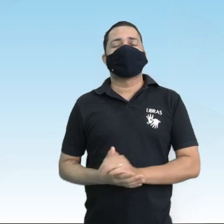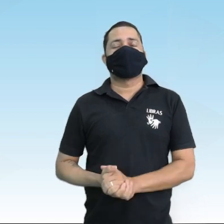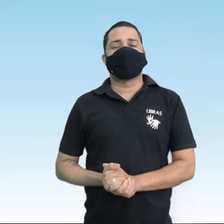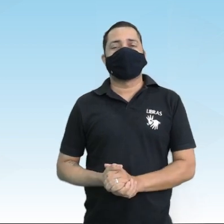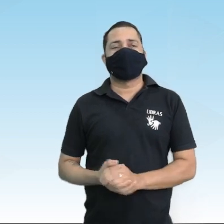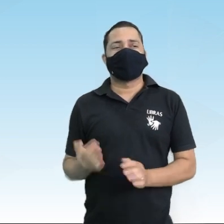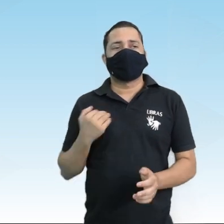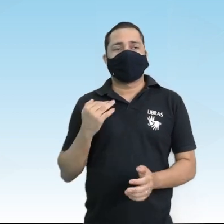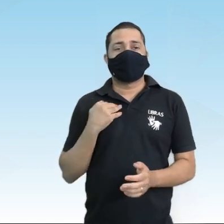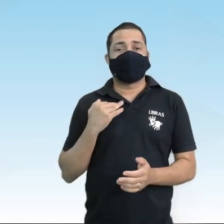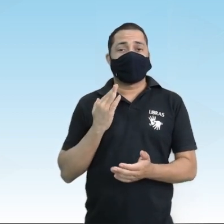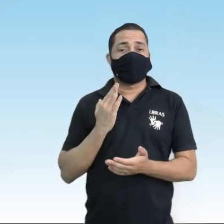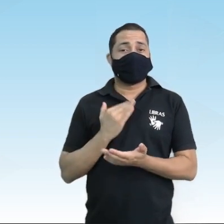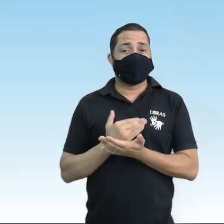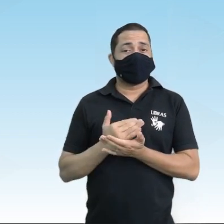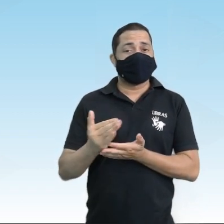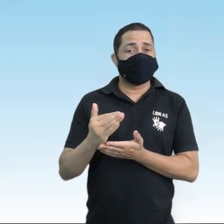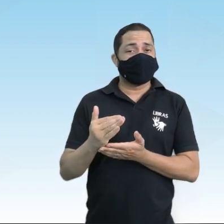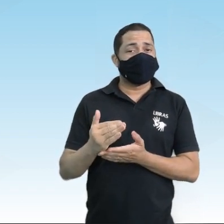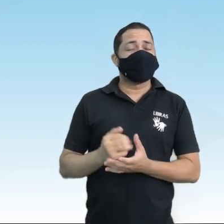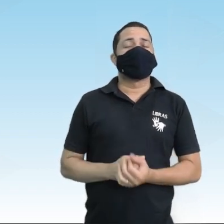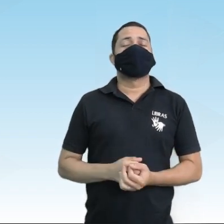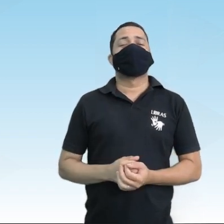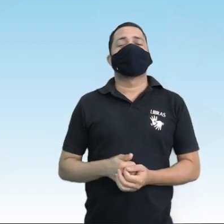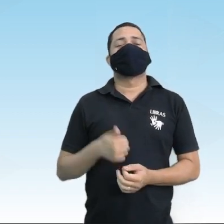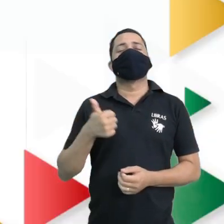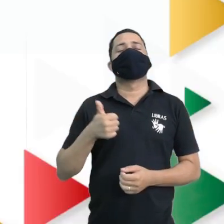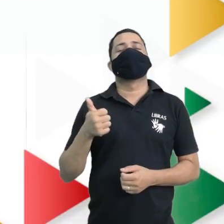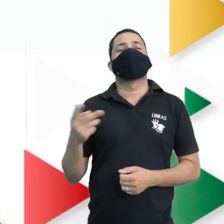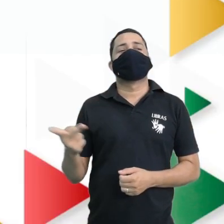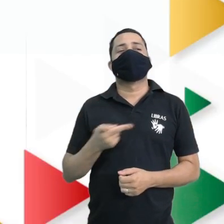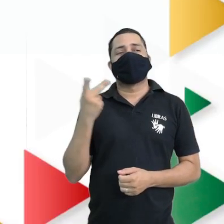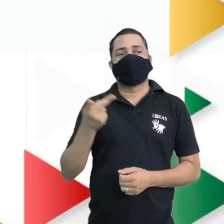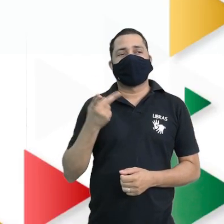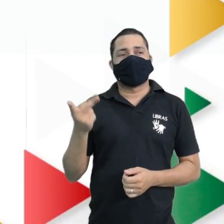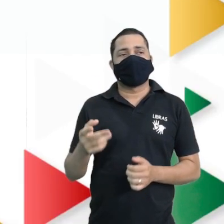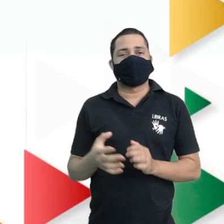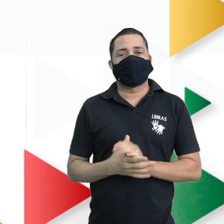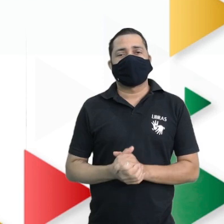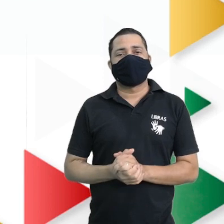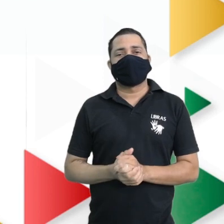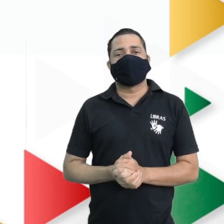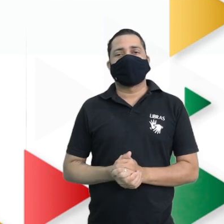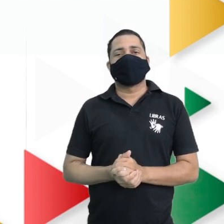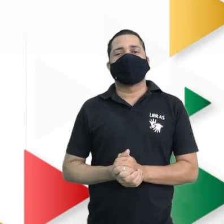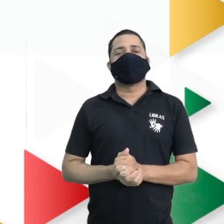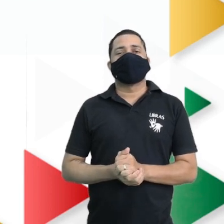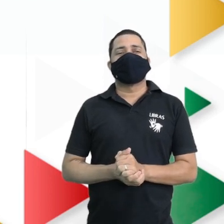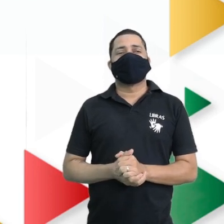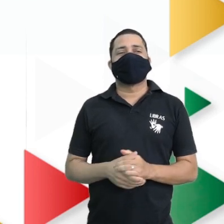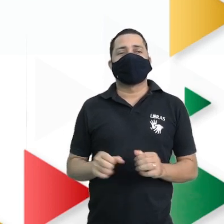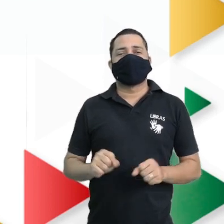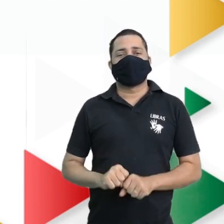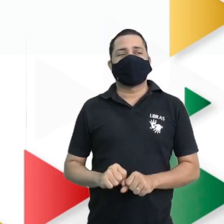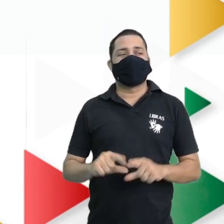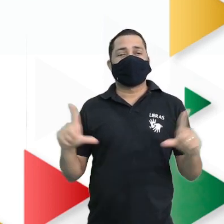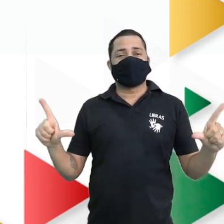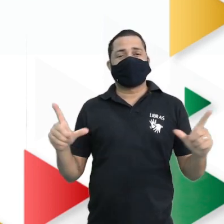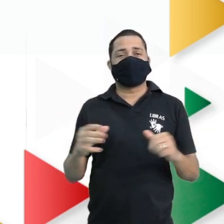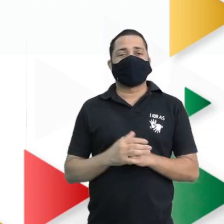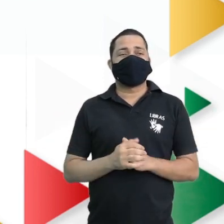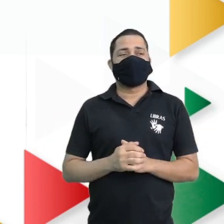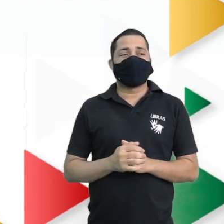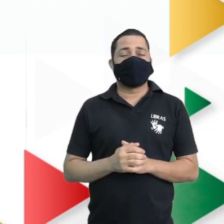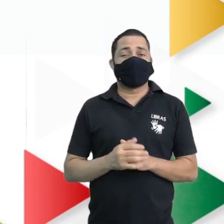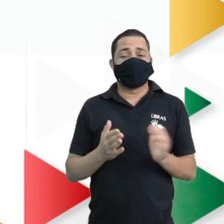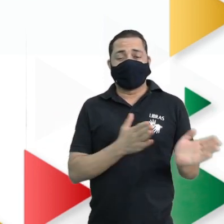entrar aqui já no tópico primeiro e que diz o seguinte. Vamos expandir? Expandiu? Diz assim.